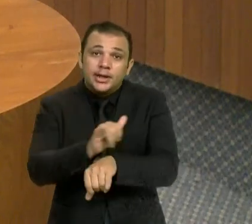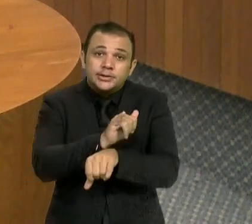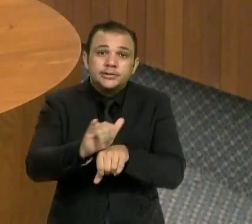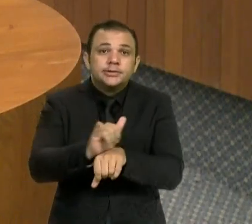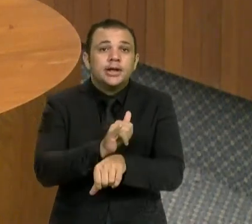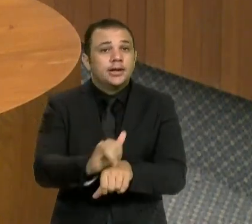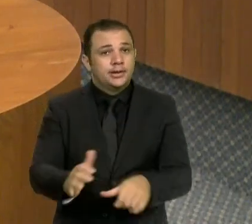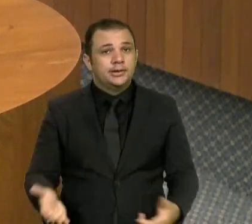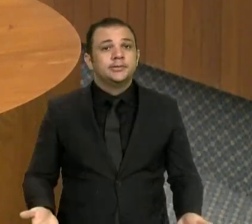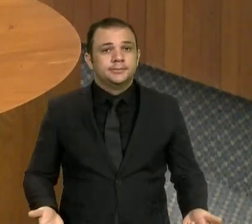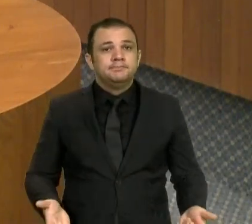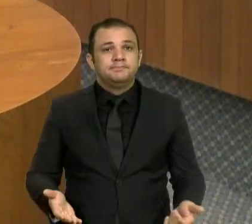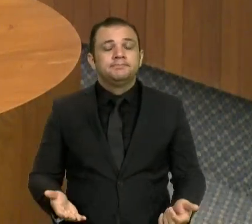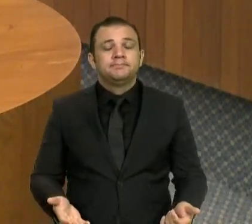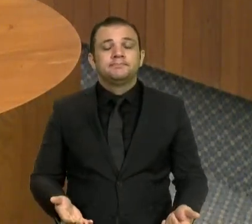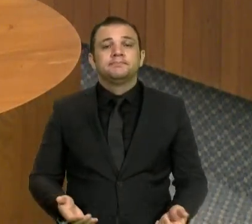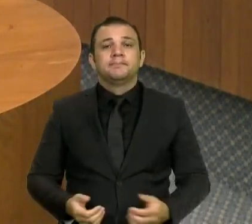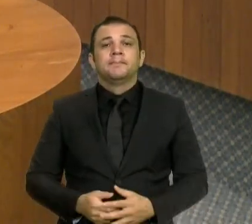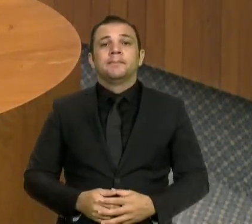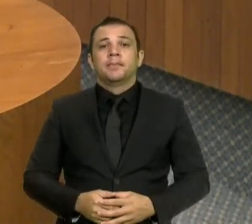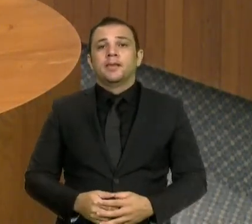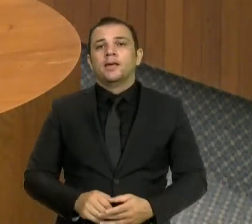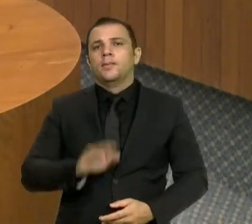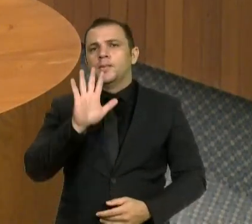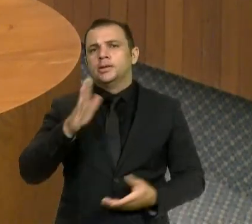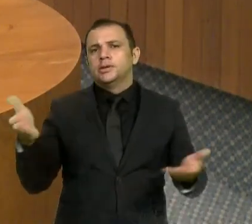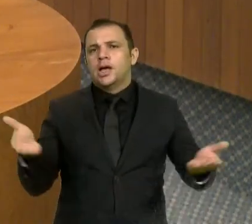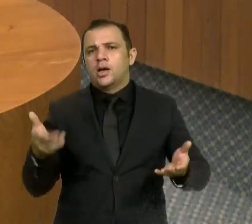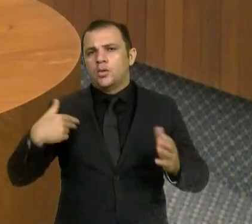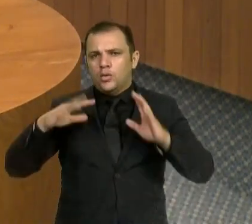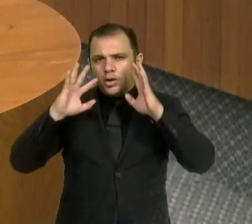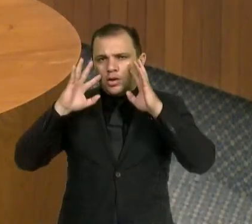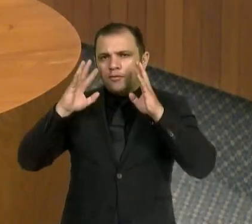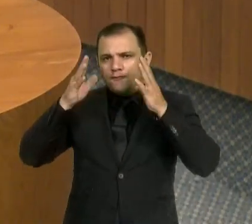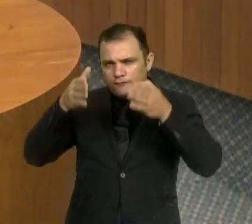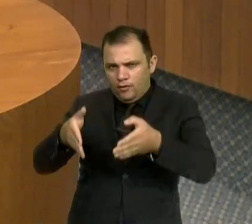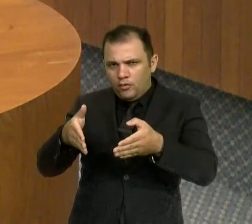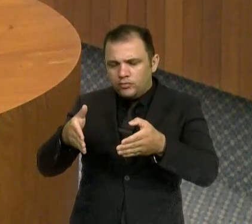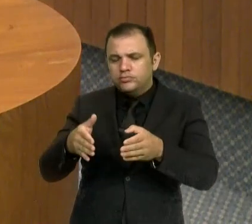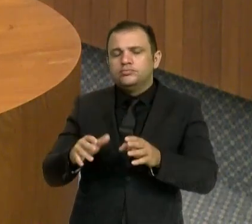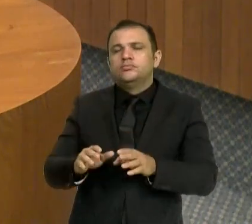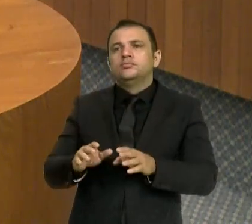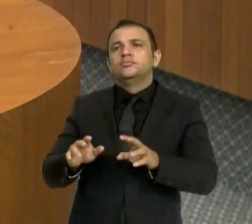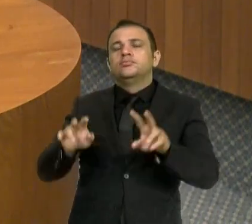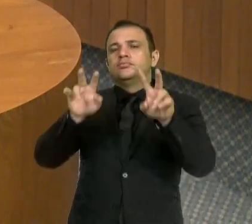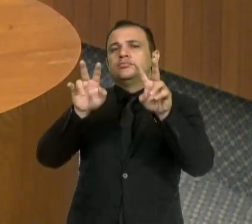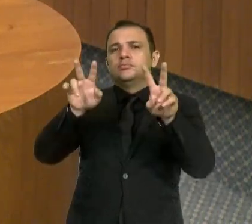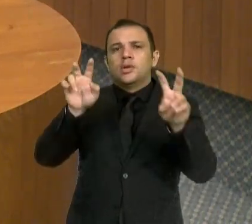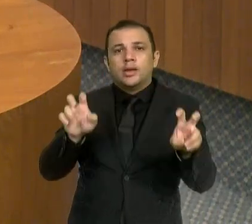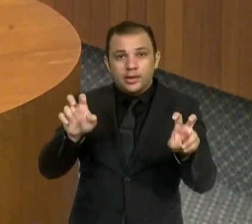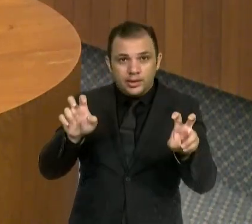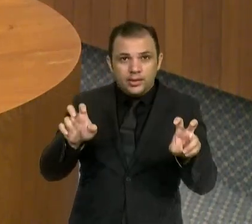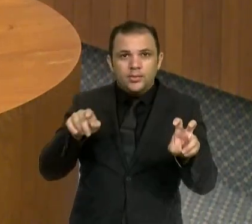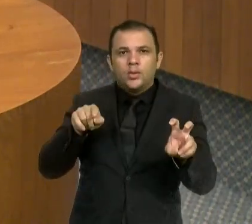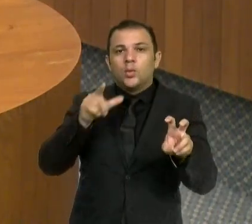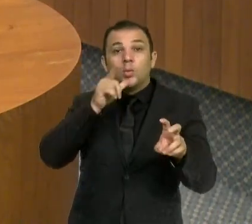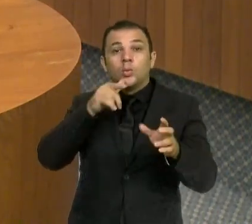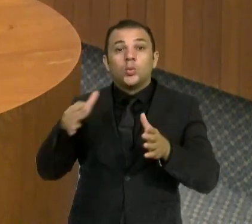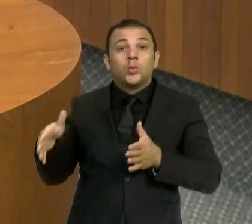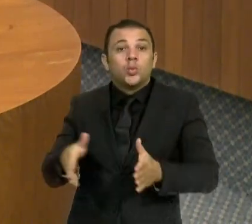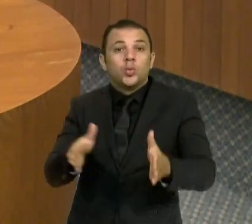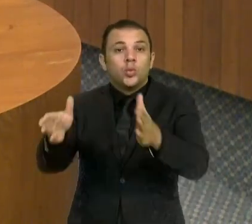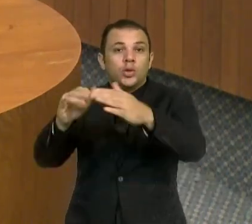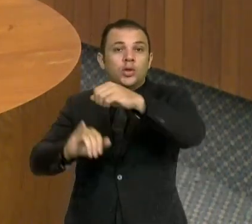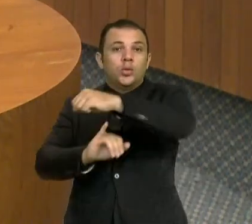momento, deputado Ricardo Arruda, à seguinte questão, que é do nosso rio Itapecuru.